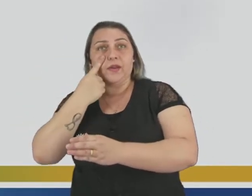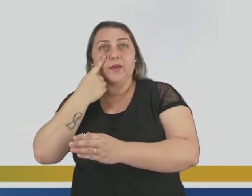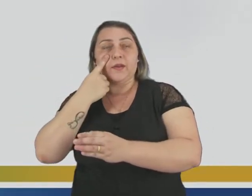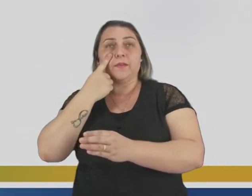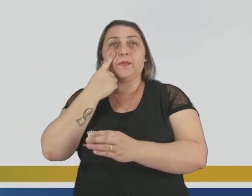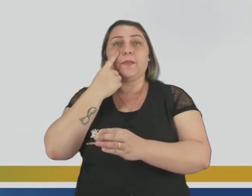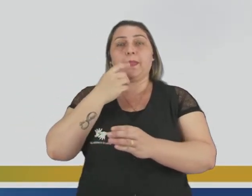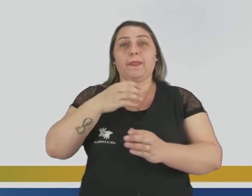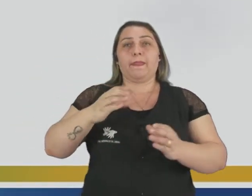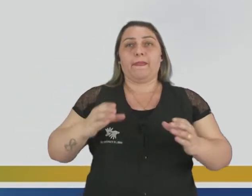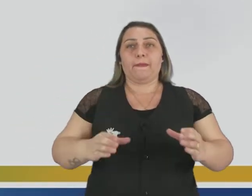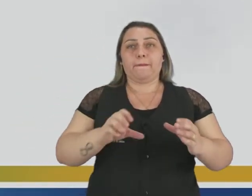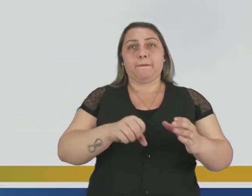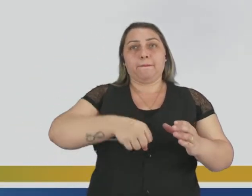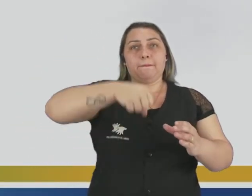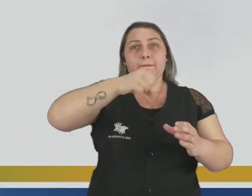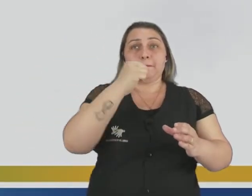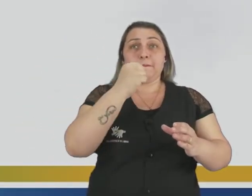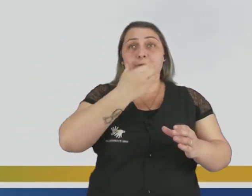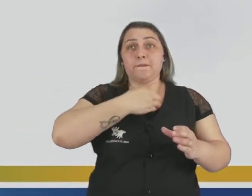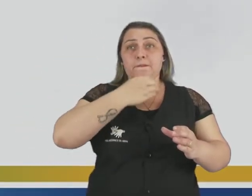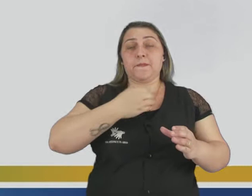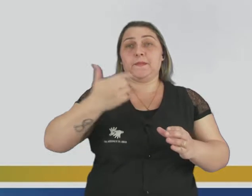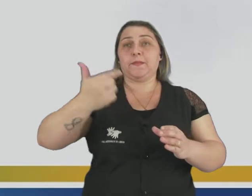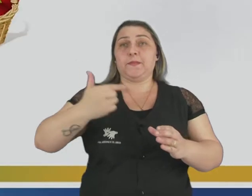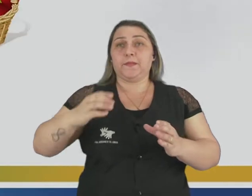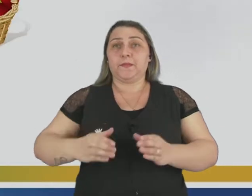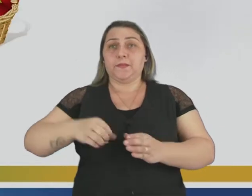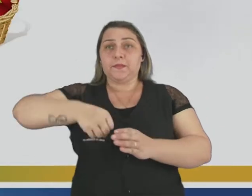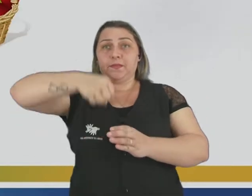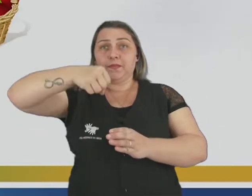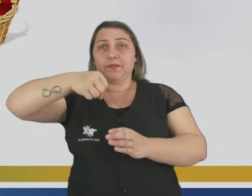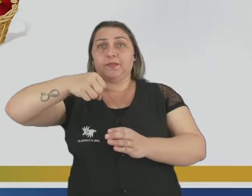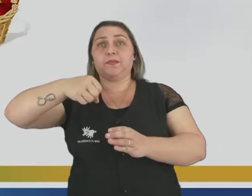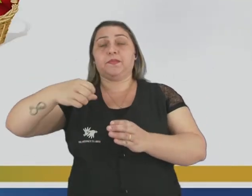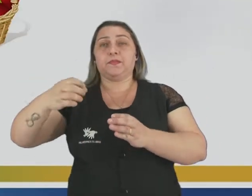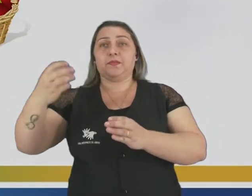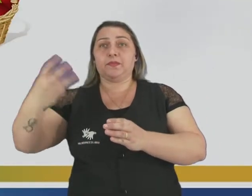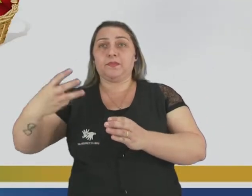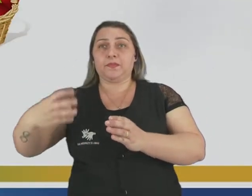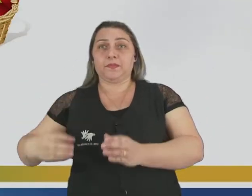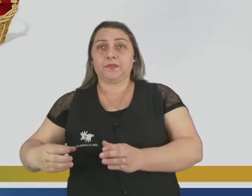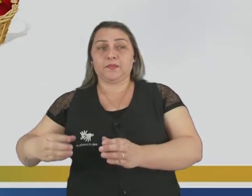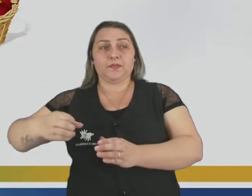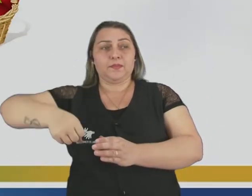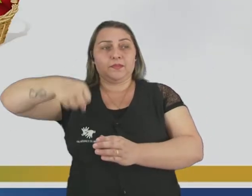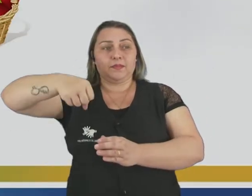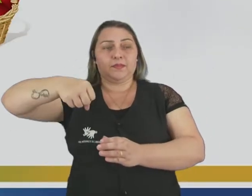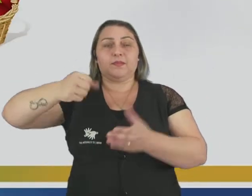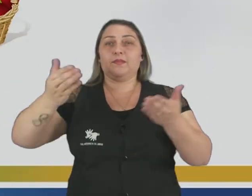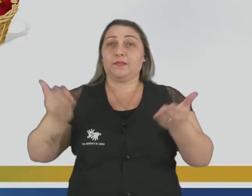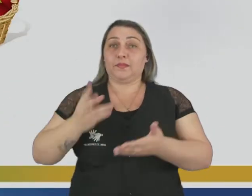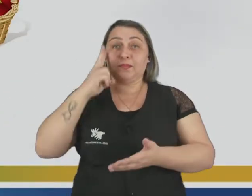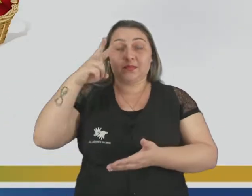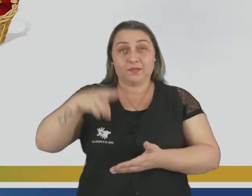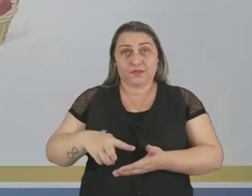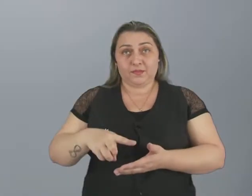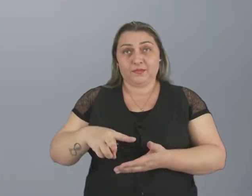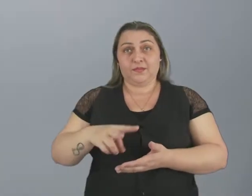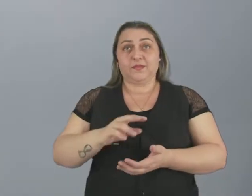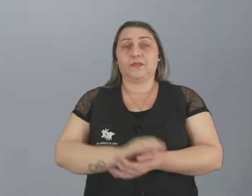Primeira cesta com 8 maçãs. Segunda cesta. Terceira cesta. Agora eu quero que você venha